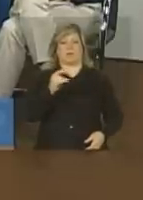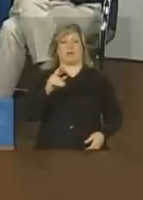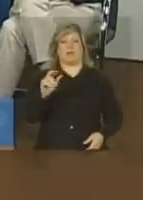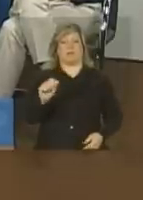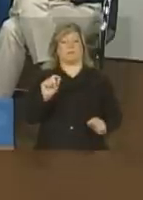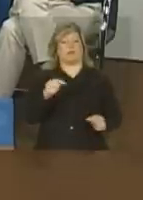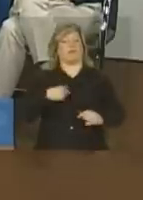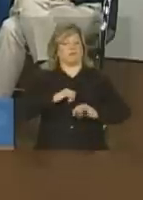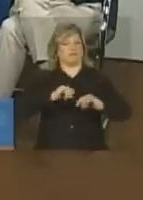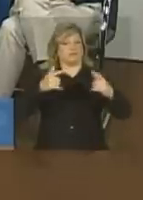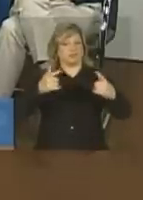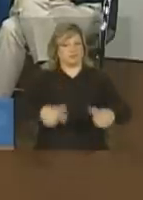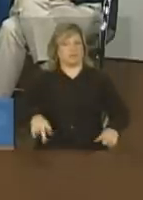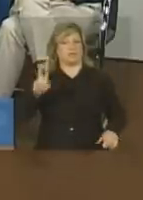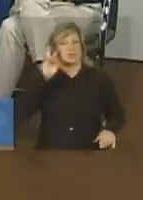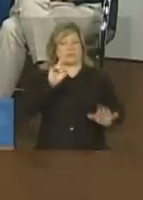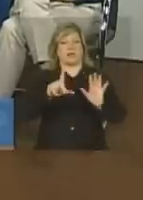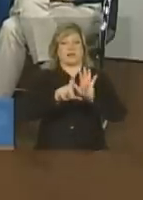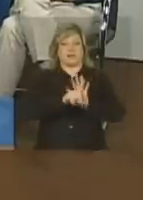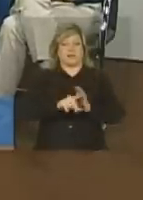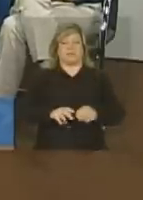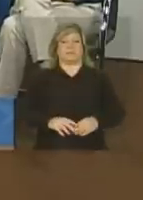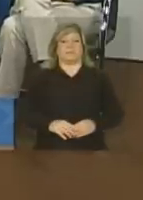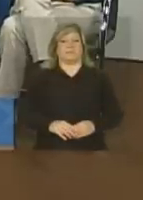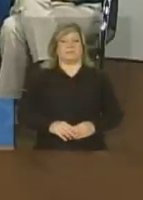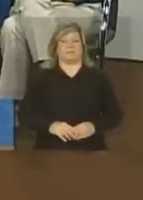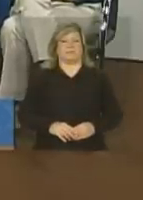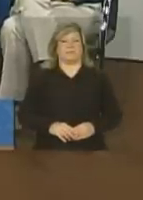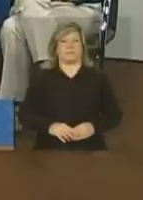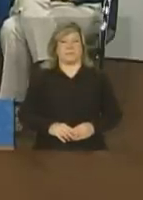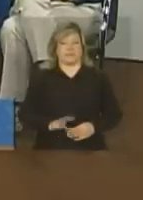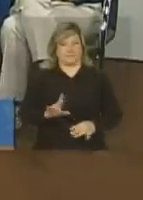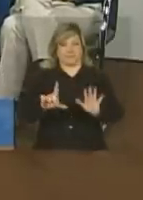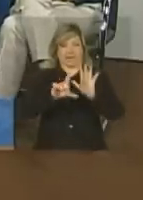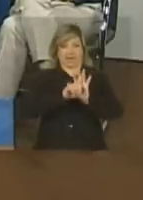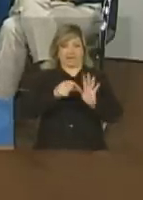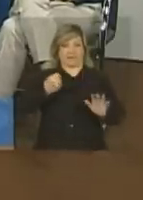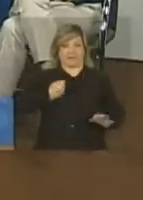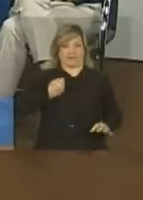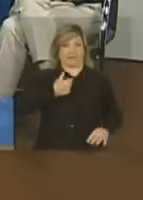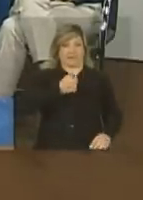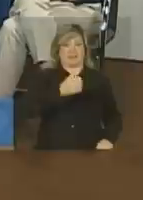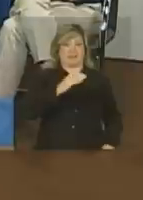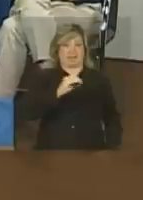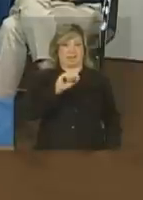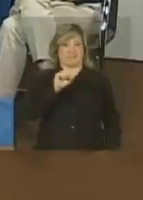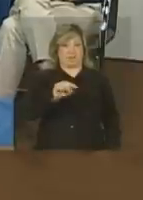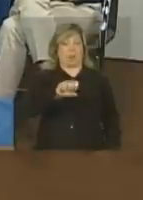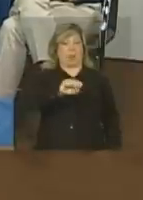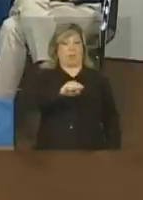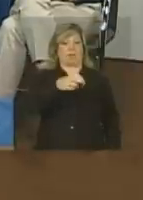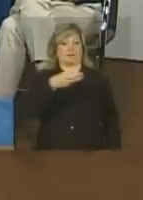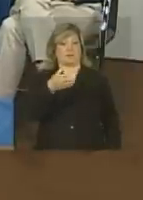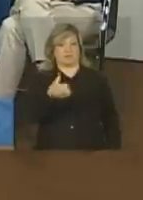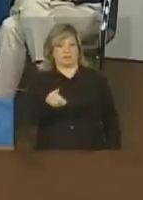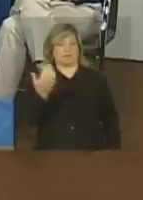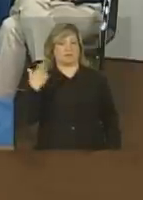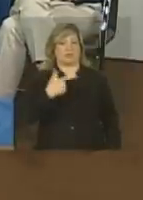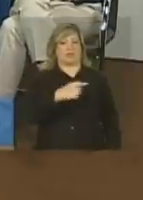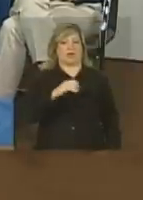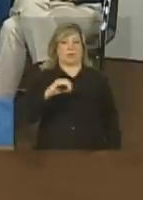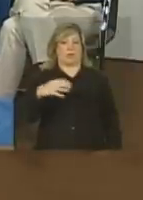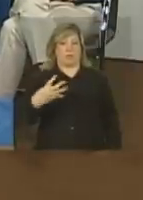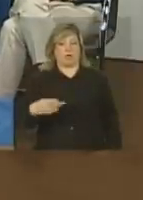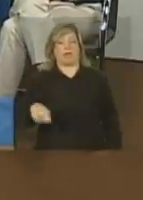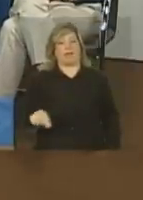que vale enriquecer um pouquinho em relação à legislação. A Lei 10.836, do ano de 2004, que é a lei que